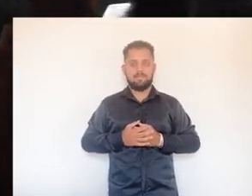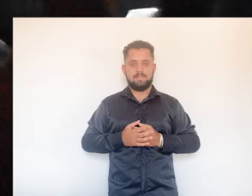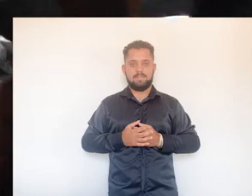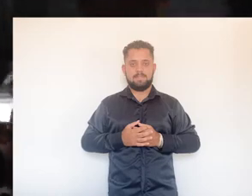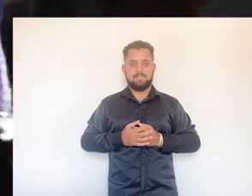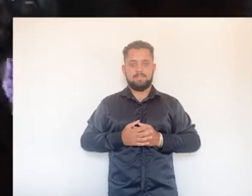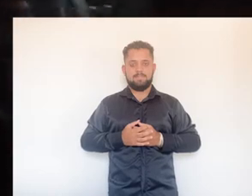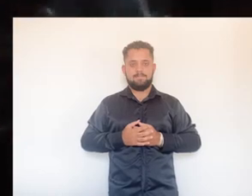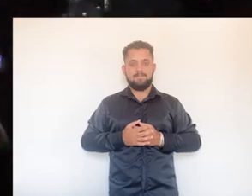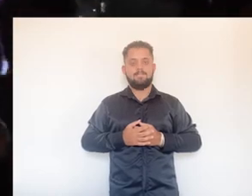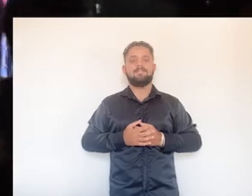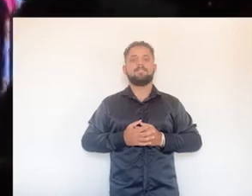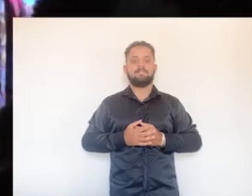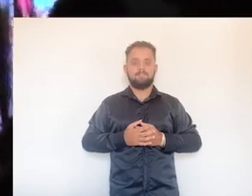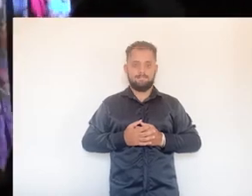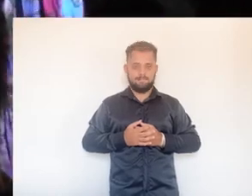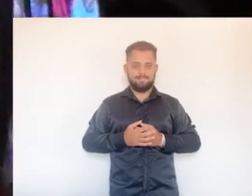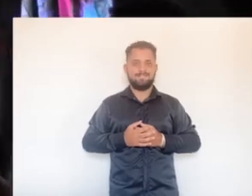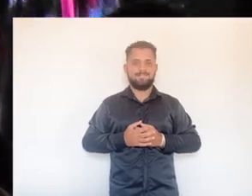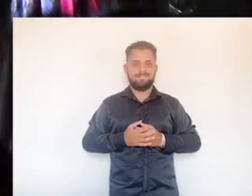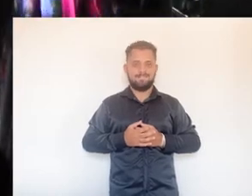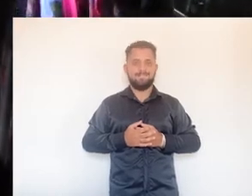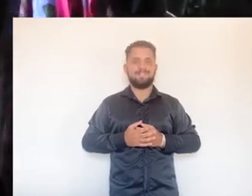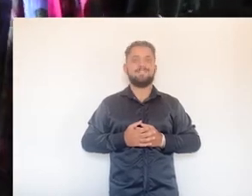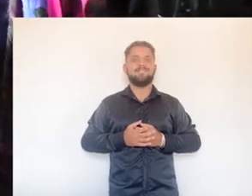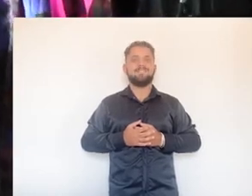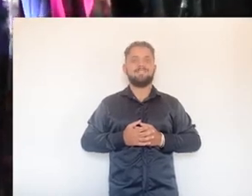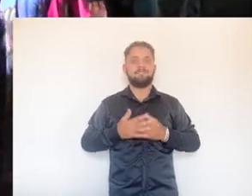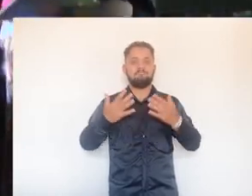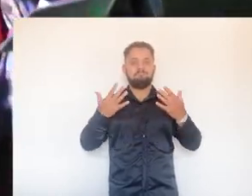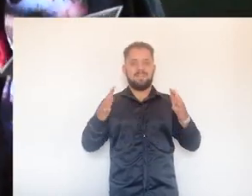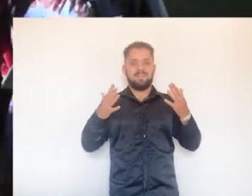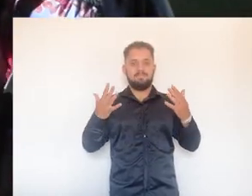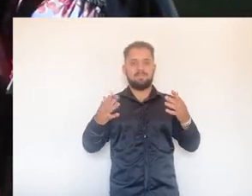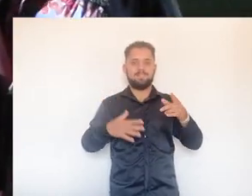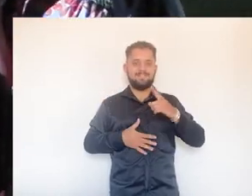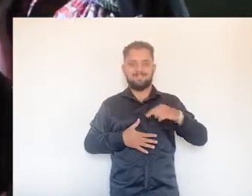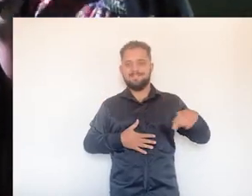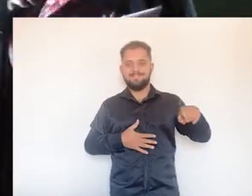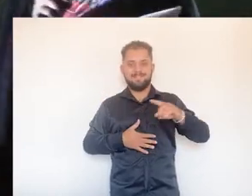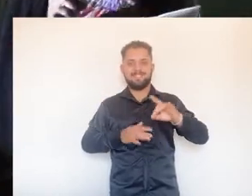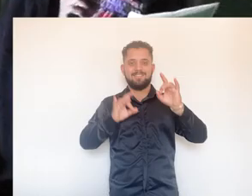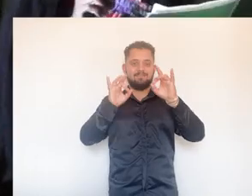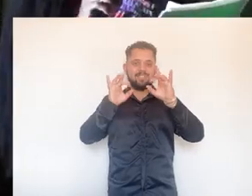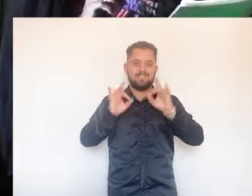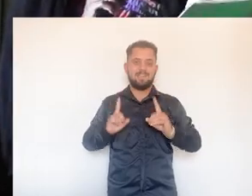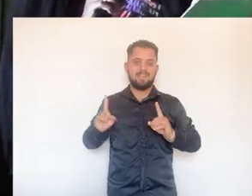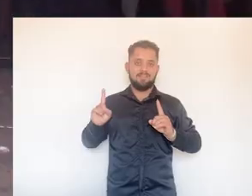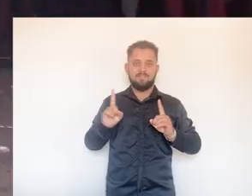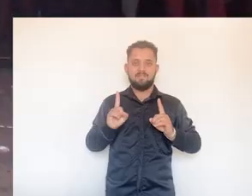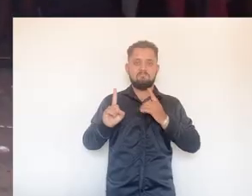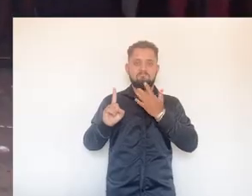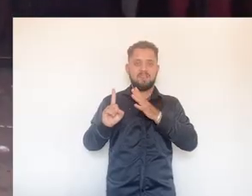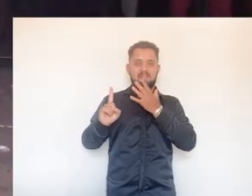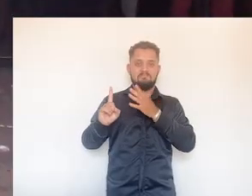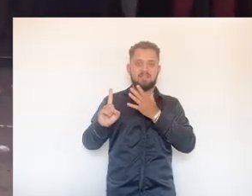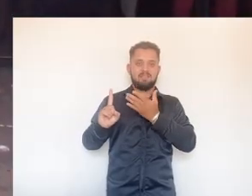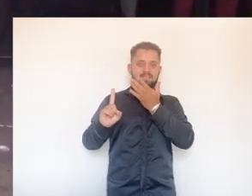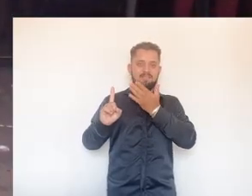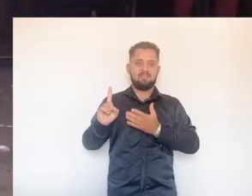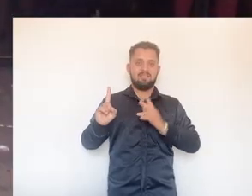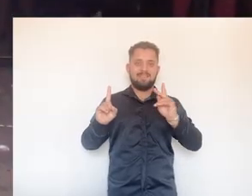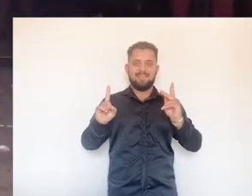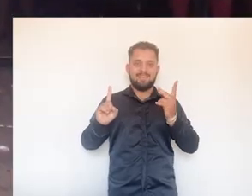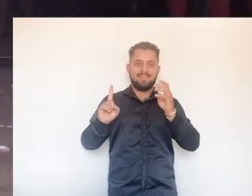Tudo bem? Muito bem, uma plateia aqui querida, toda celebrando a sua chegada, Helena. Helena Caetana.